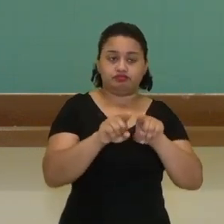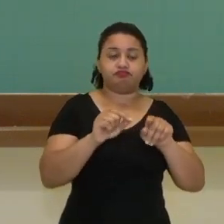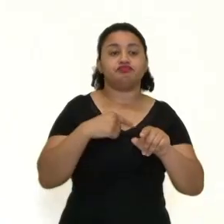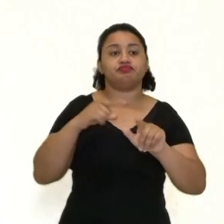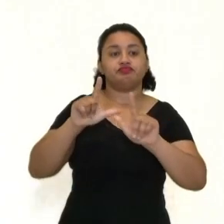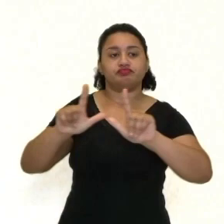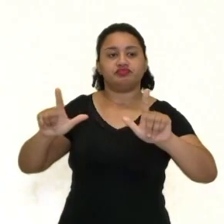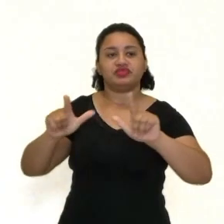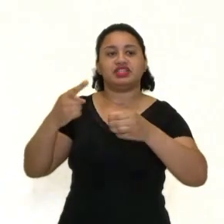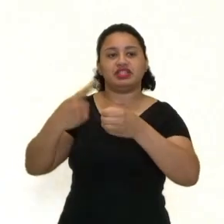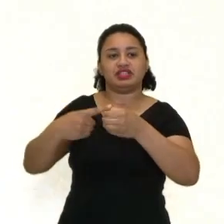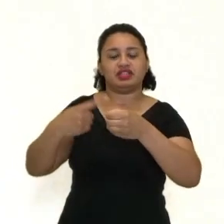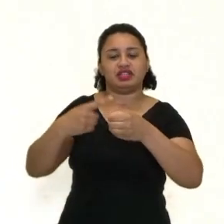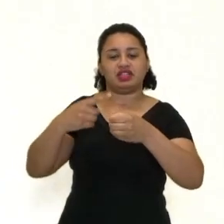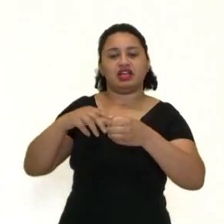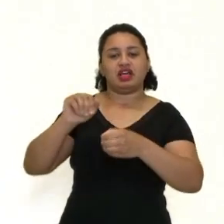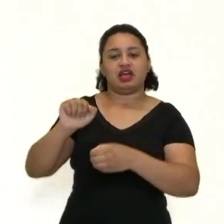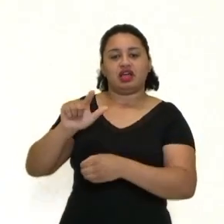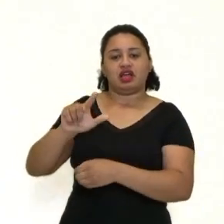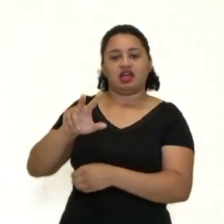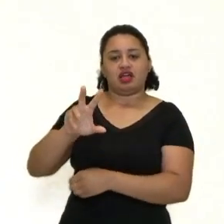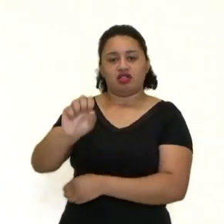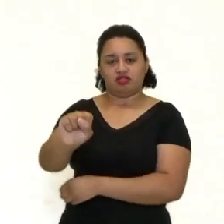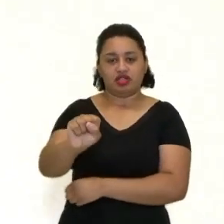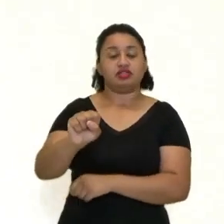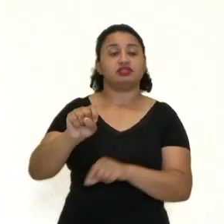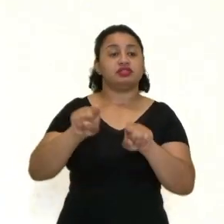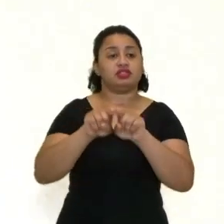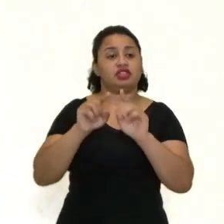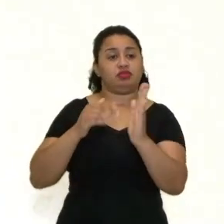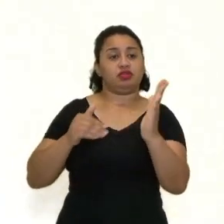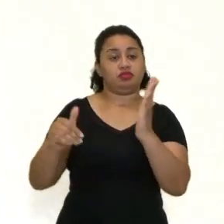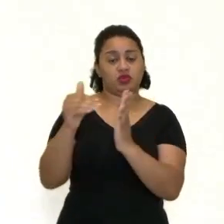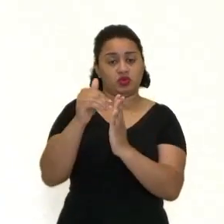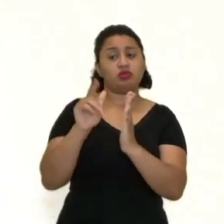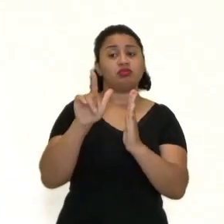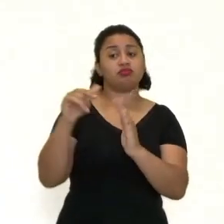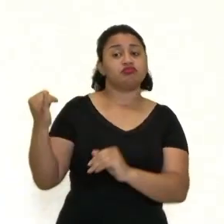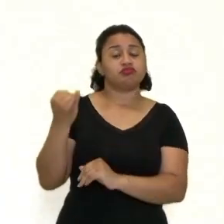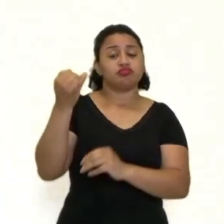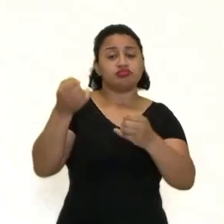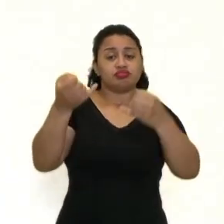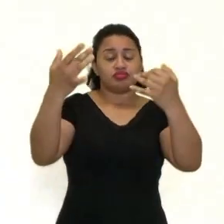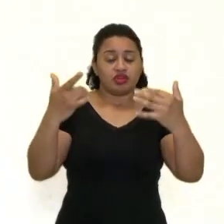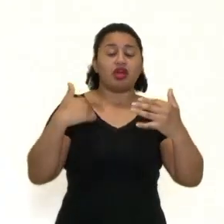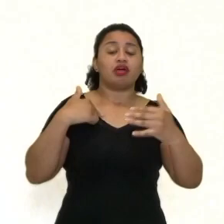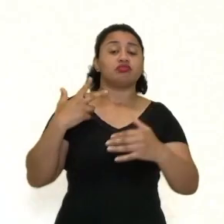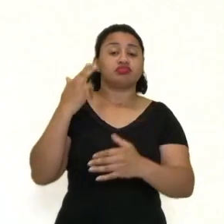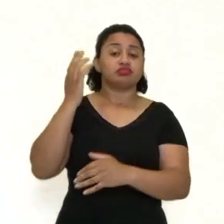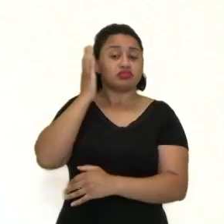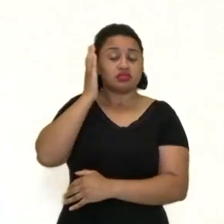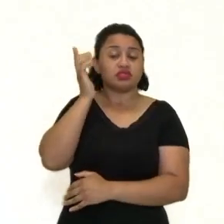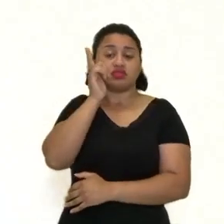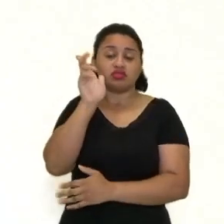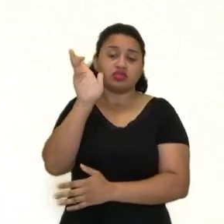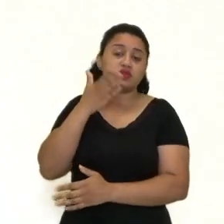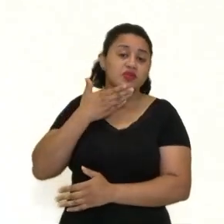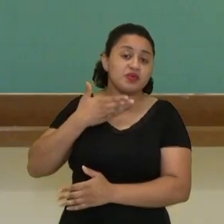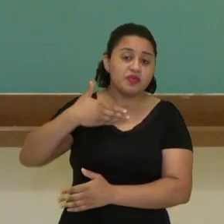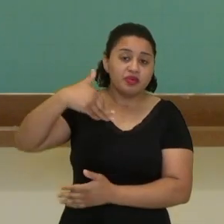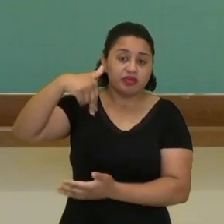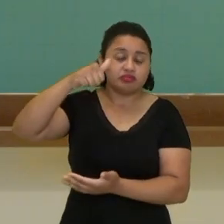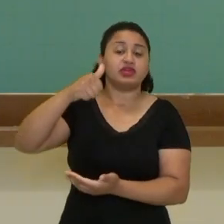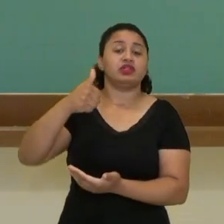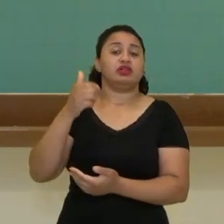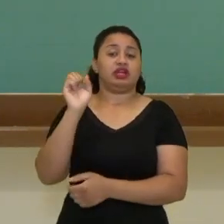cenário da cidadezinha de Alvers, que Vincent também pintou. Aqui é bom ressaltar que o Vincent estava se reerguendo, ele estava bem, ele